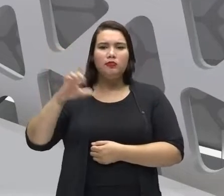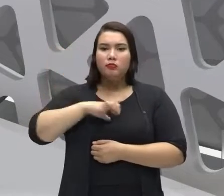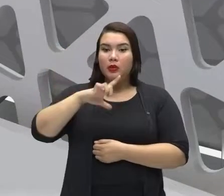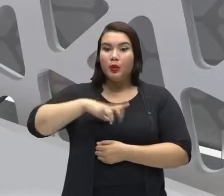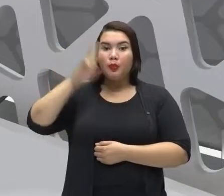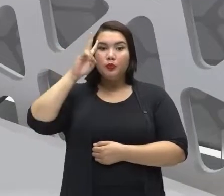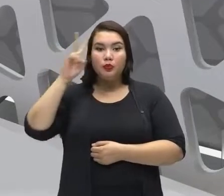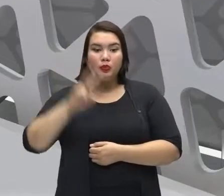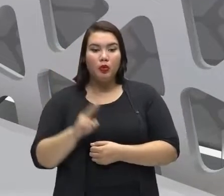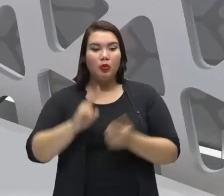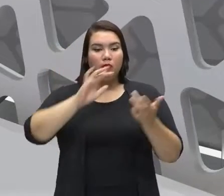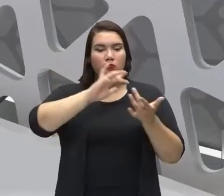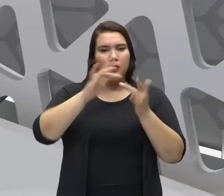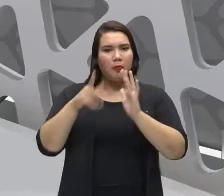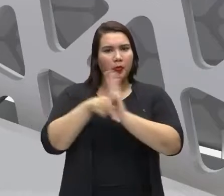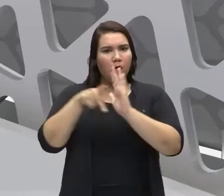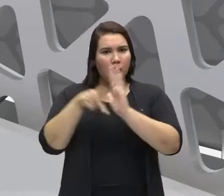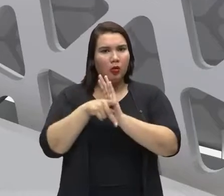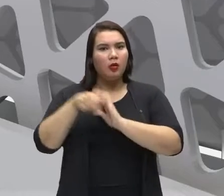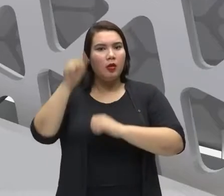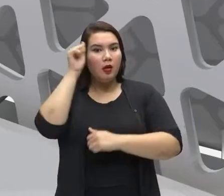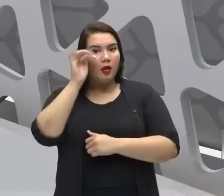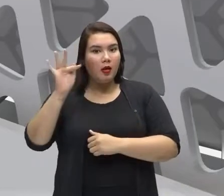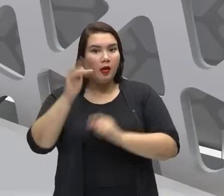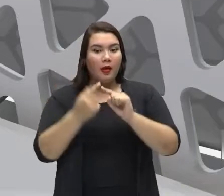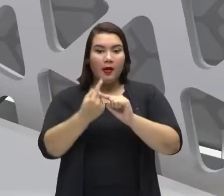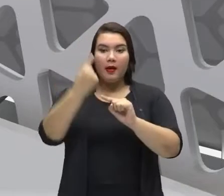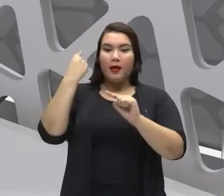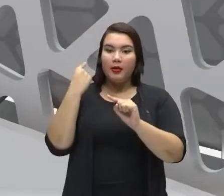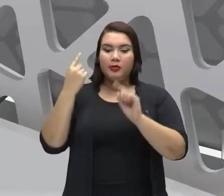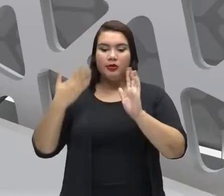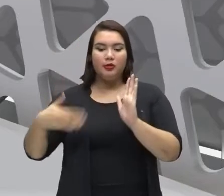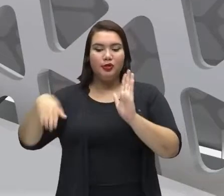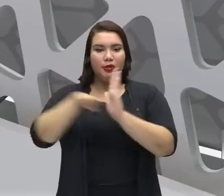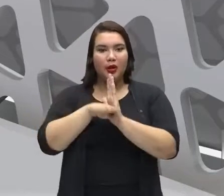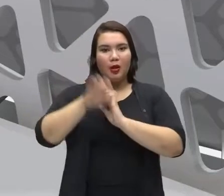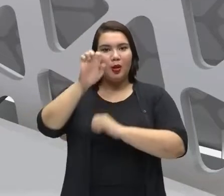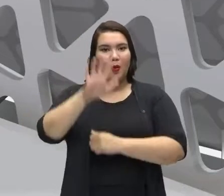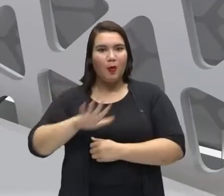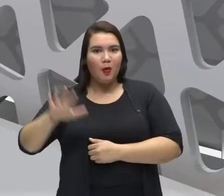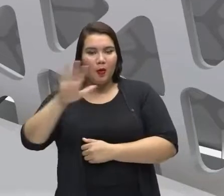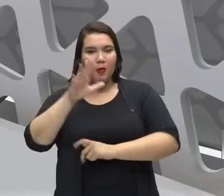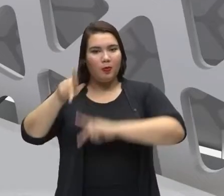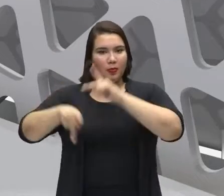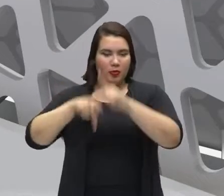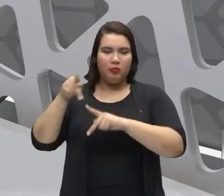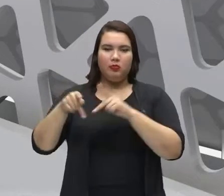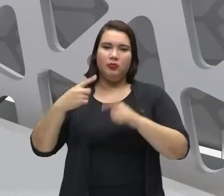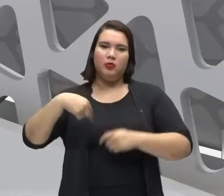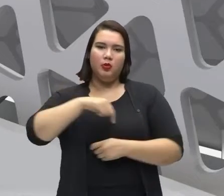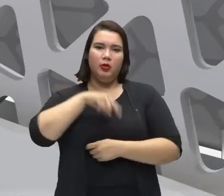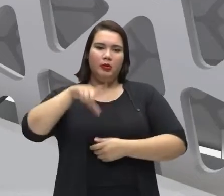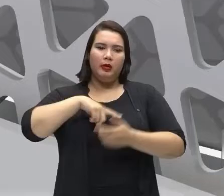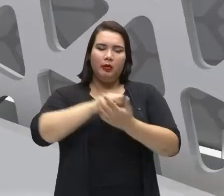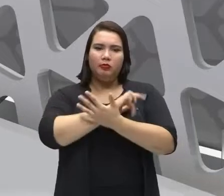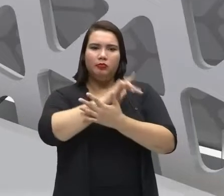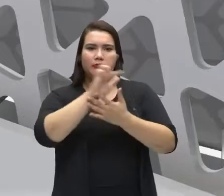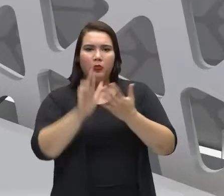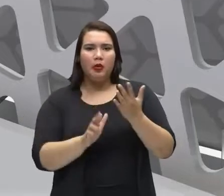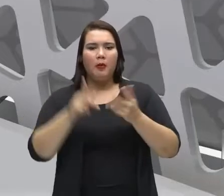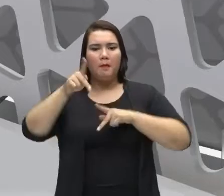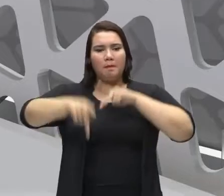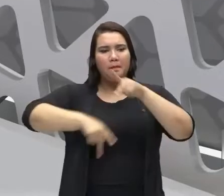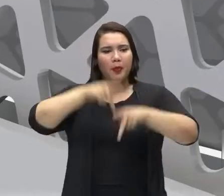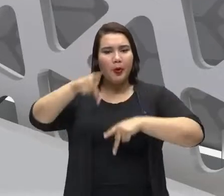no continente africano antes mesmo da chegada dos europeus. Nós vamos ter um grande legado deixado por grandes